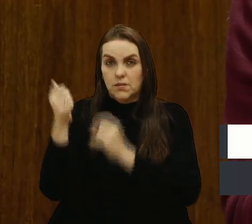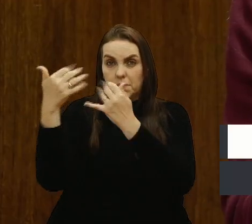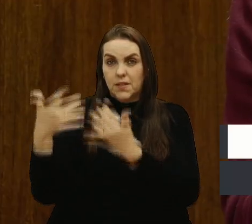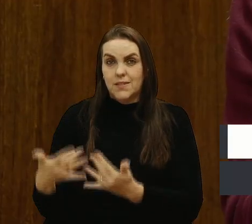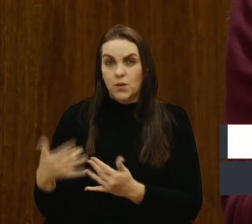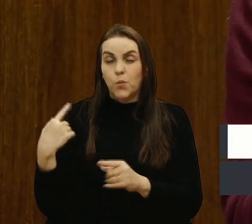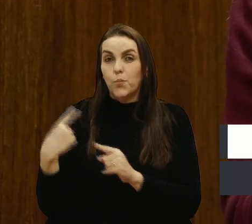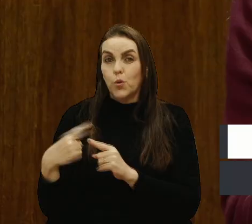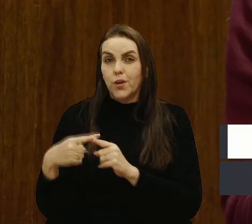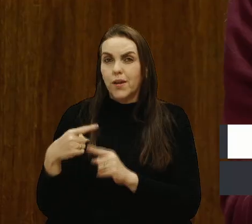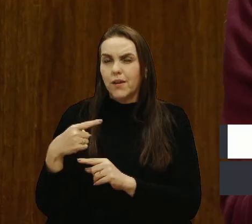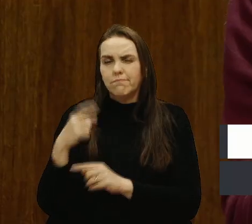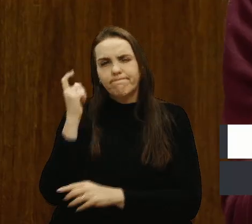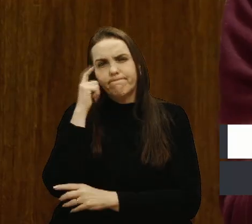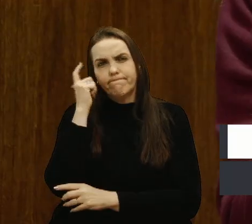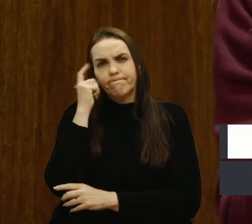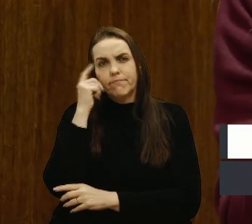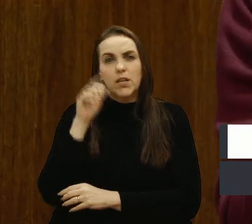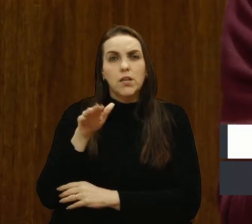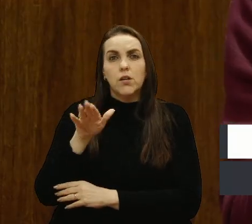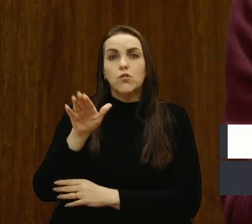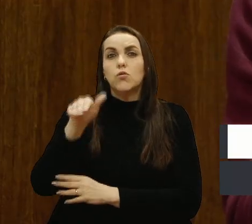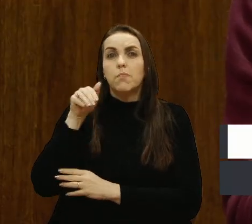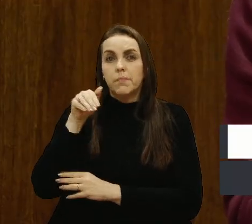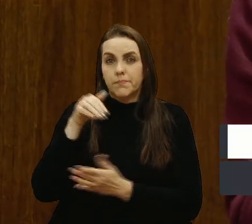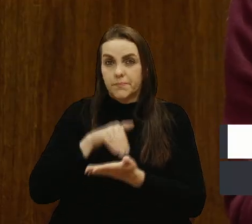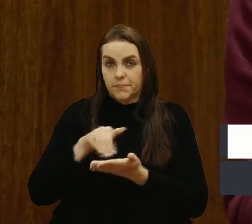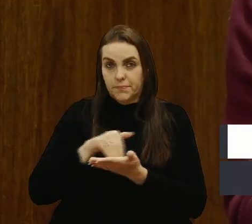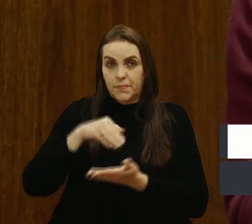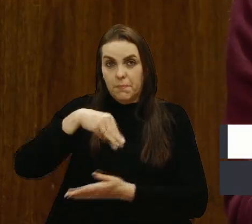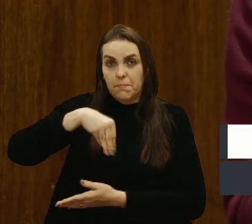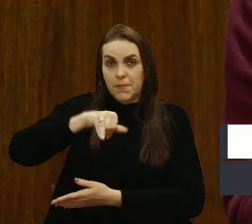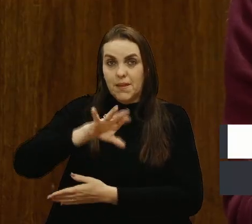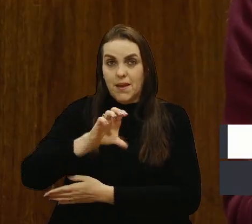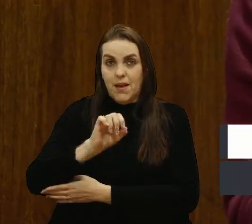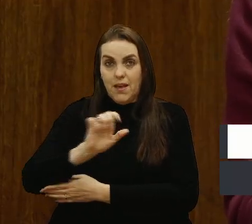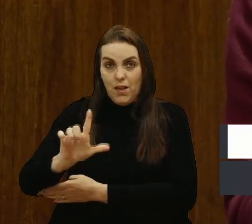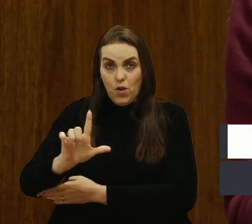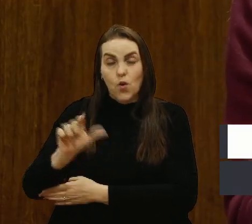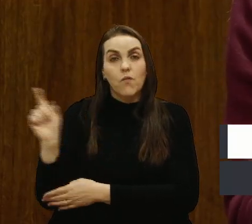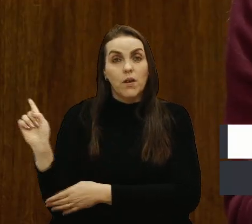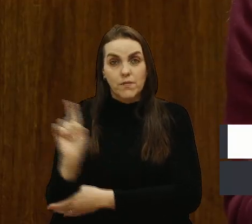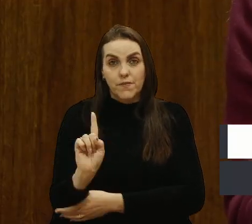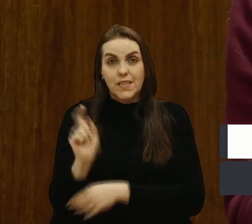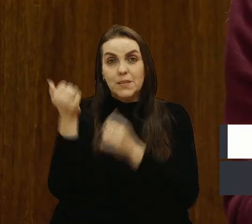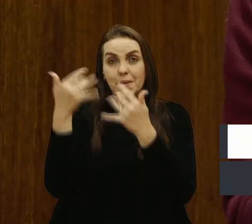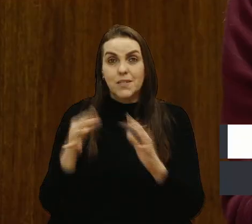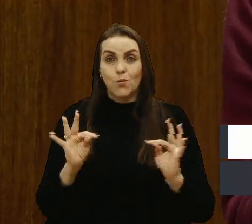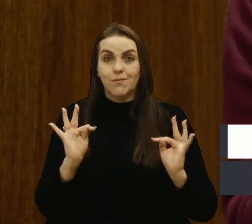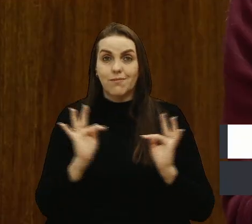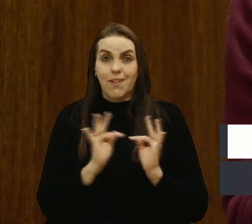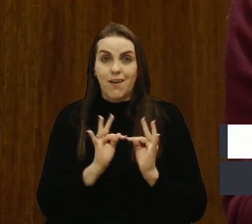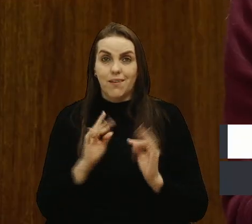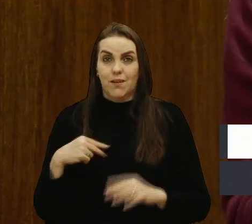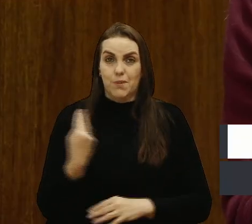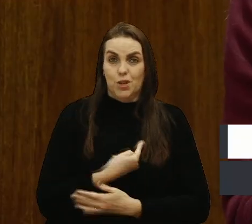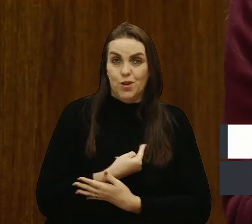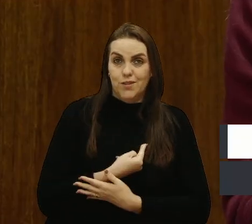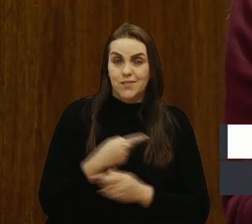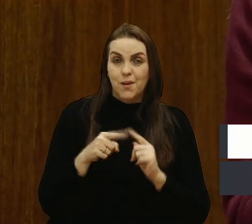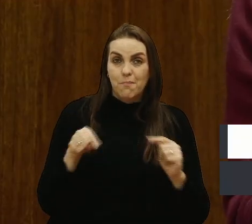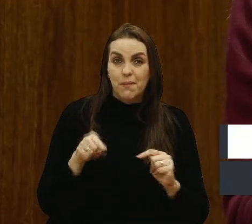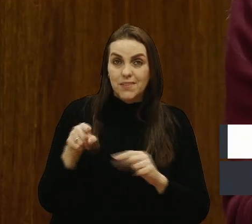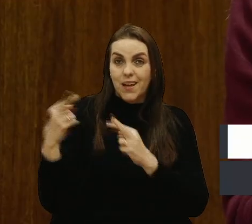vamos convocar o secretário Micael, ele vai vir e vai dar explicação técnica para nós. Exatamente. Mas quem